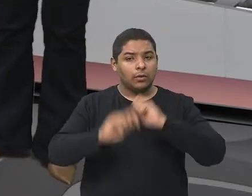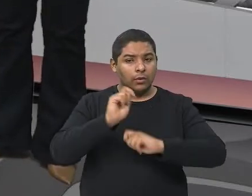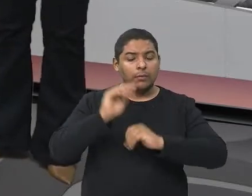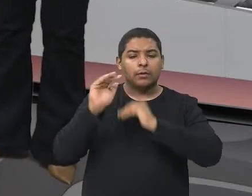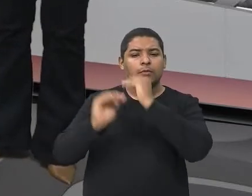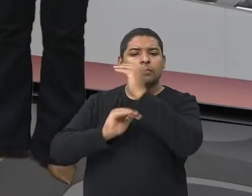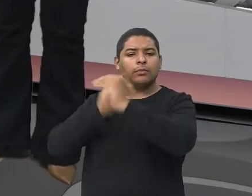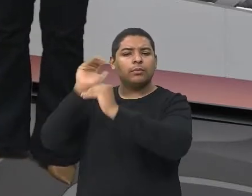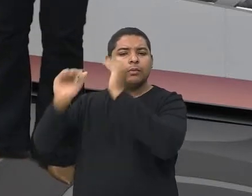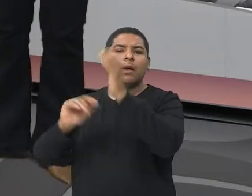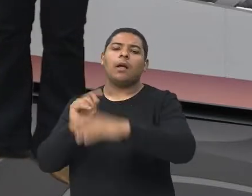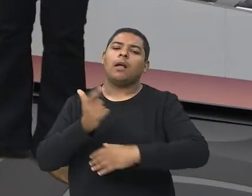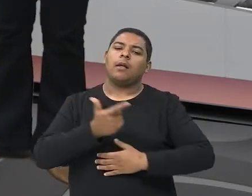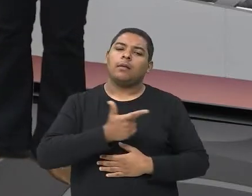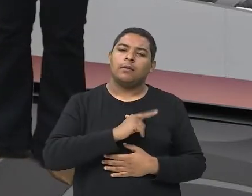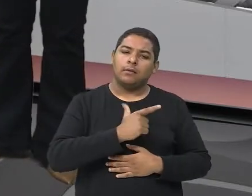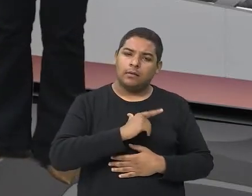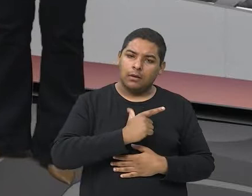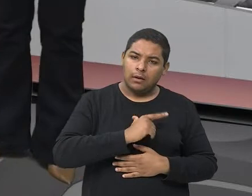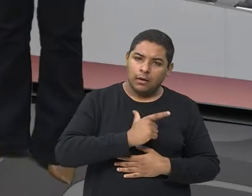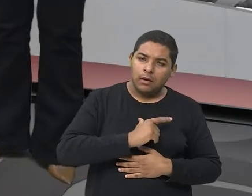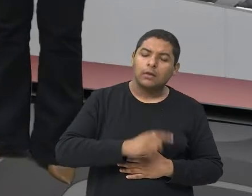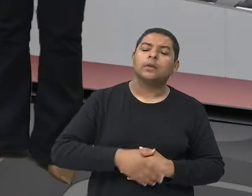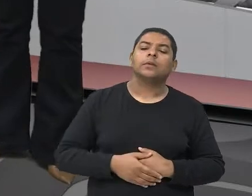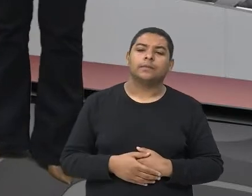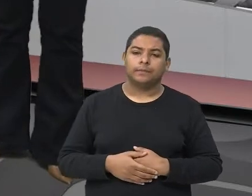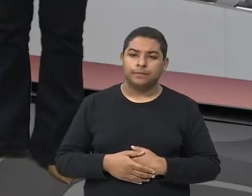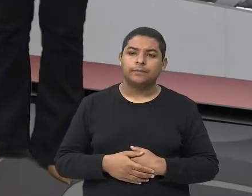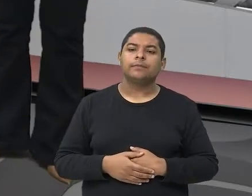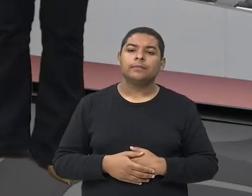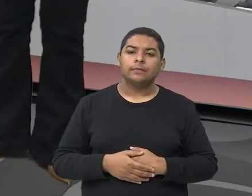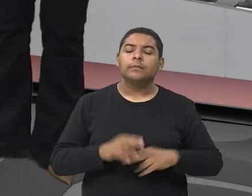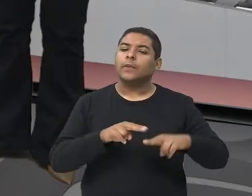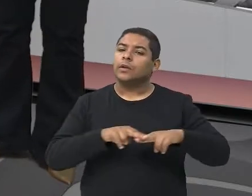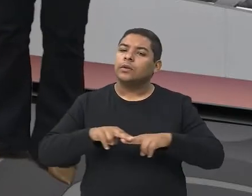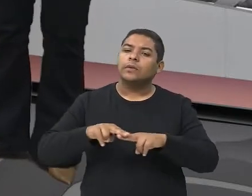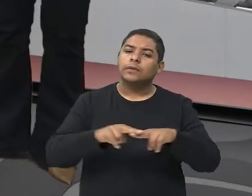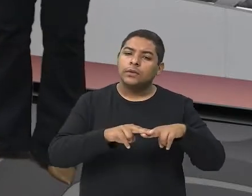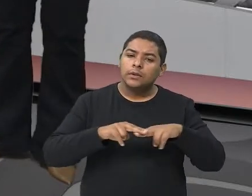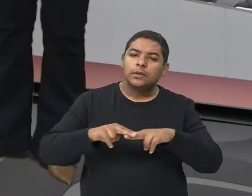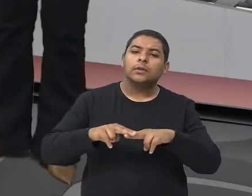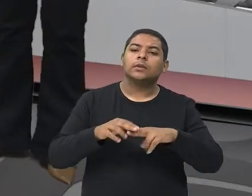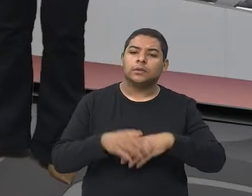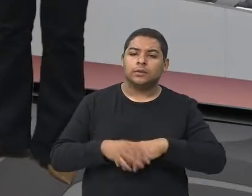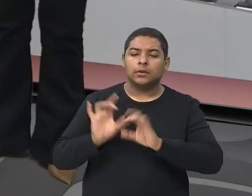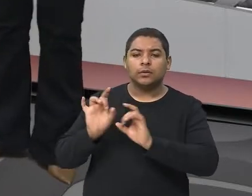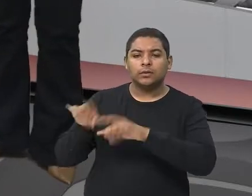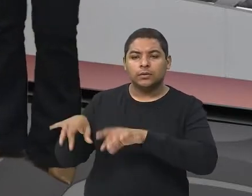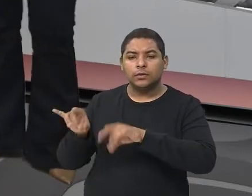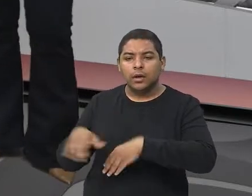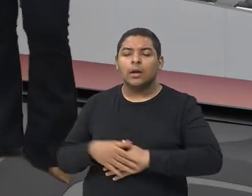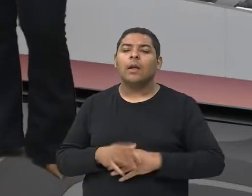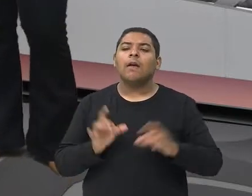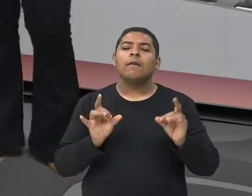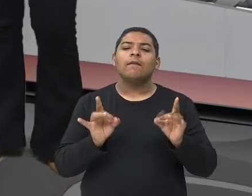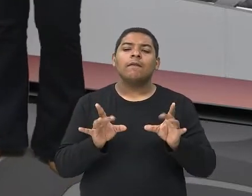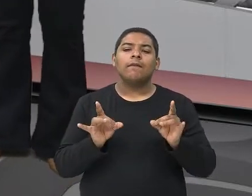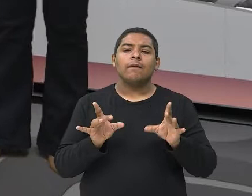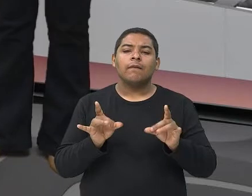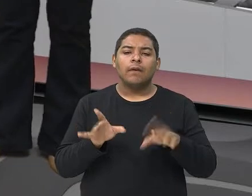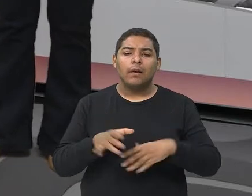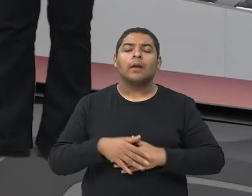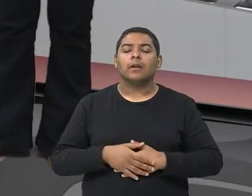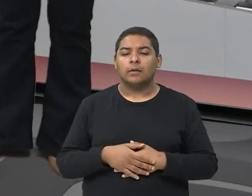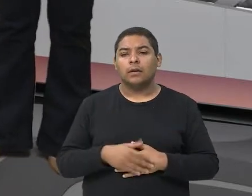desenvolvendo bastante aí com a Austrália e a Nova Zelândia. Então essas ilhas menores elas acabam exportando esses produtos